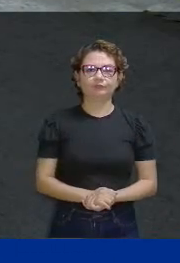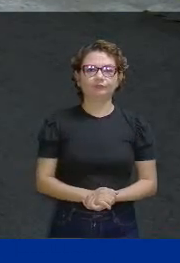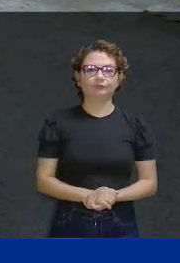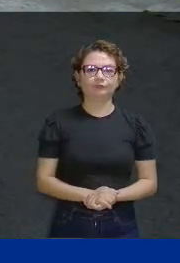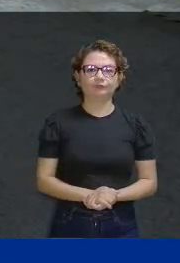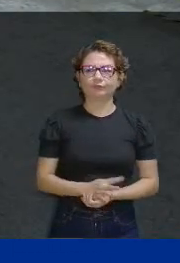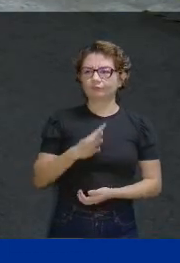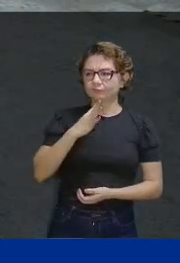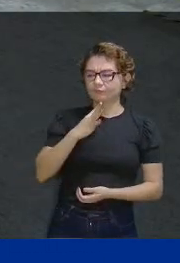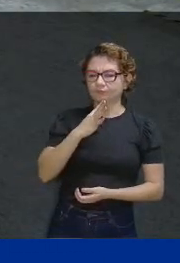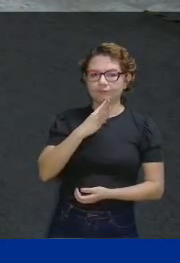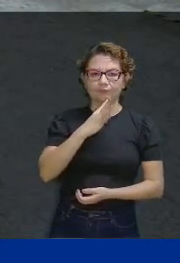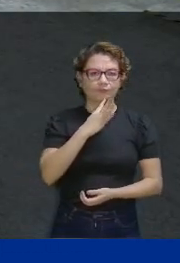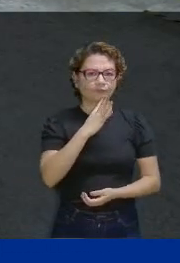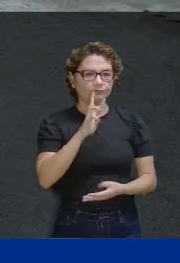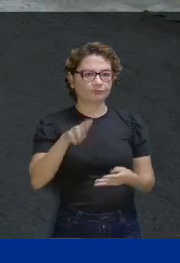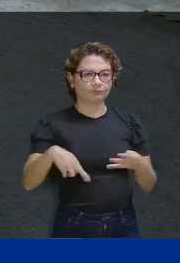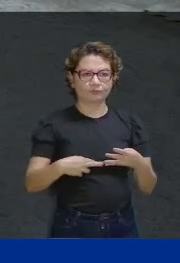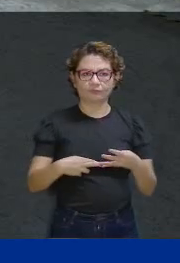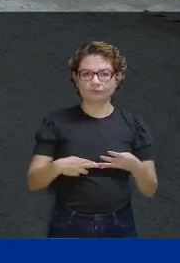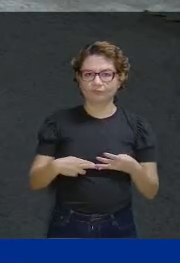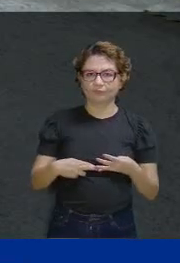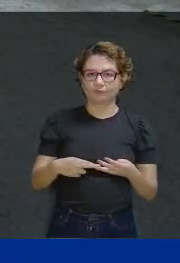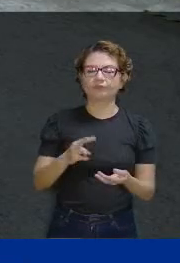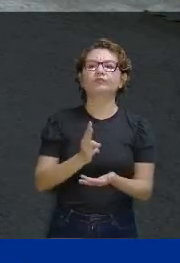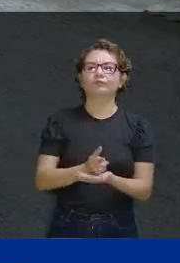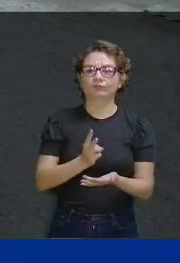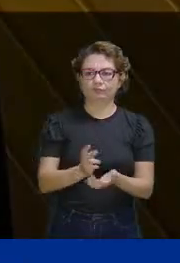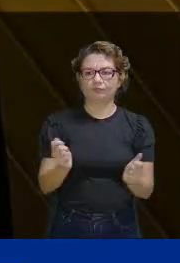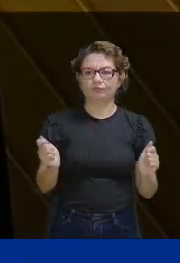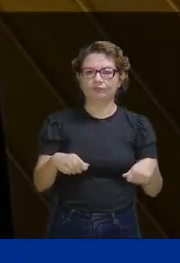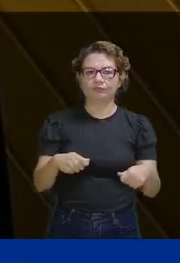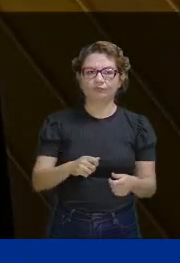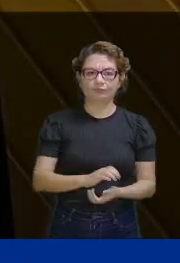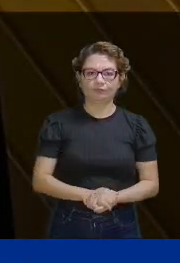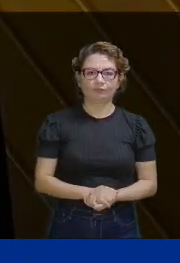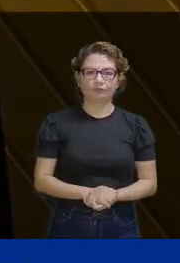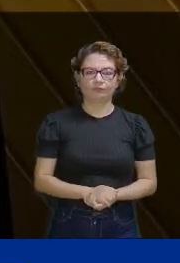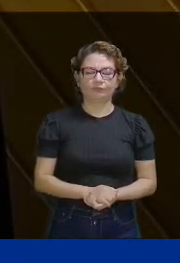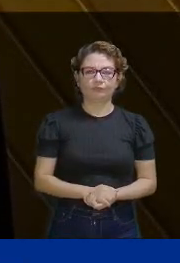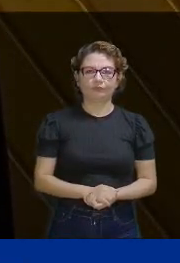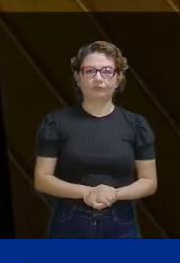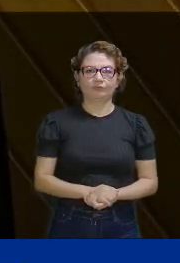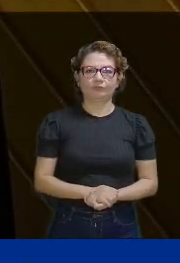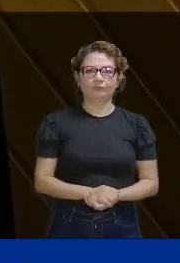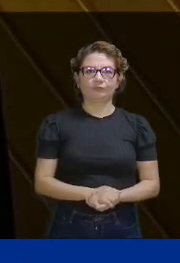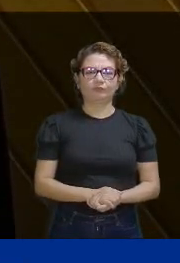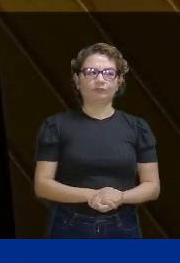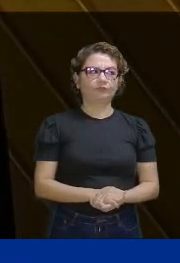Todos conhecem? Nenhuma... Pode prosseguir. Ok. Cido.